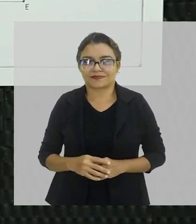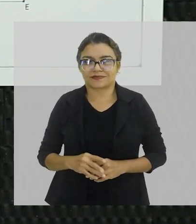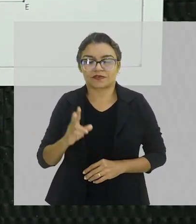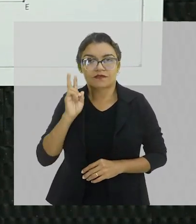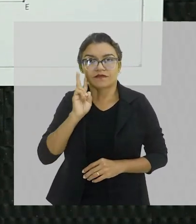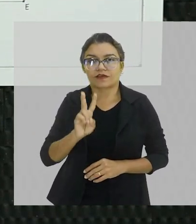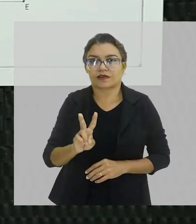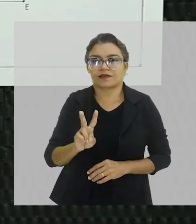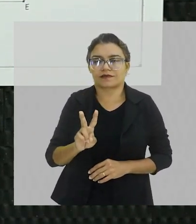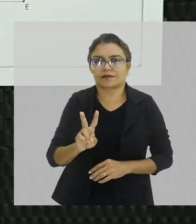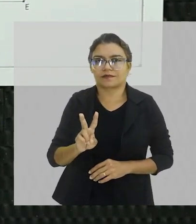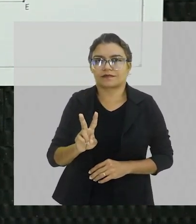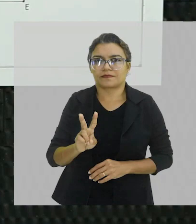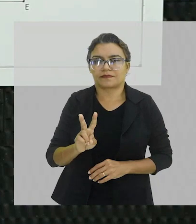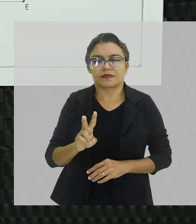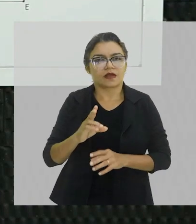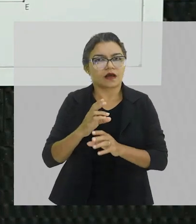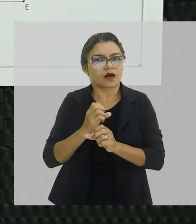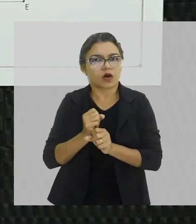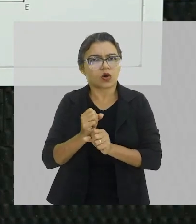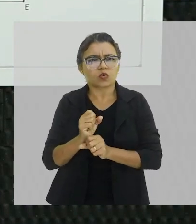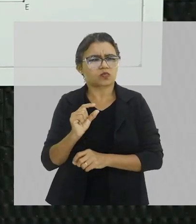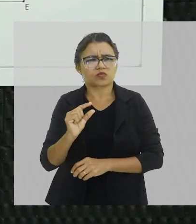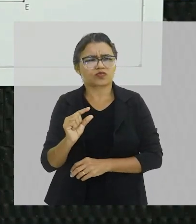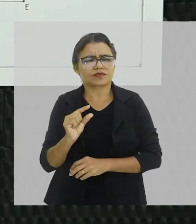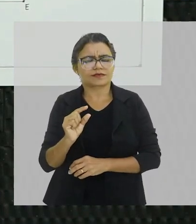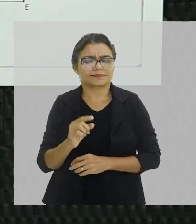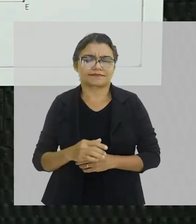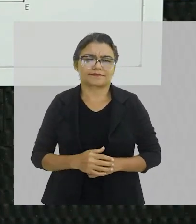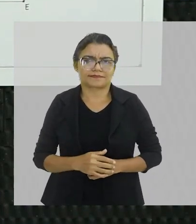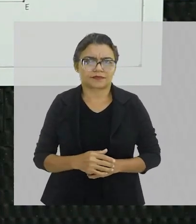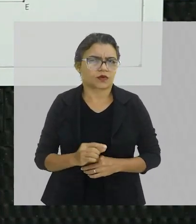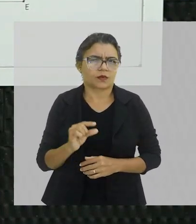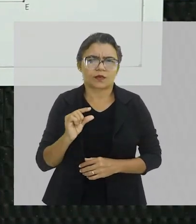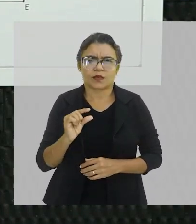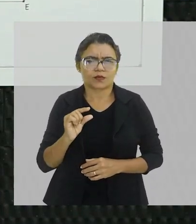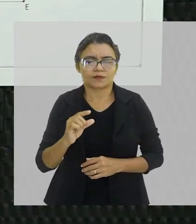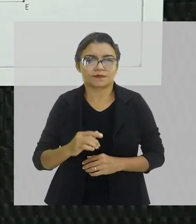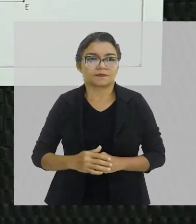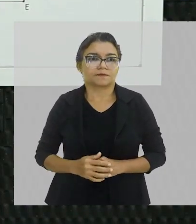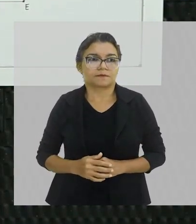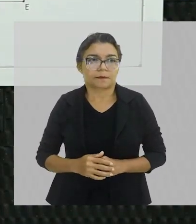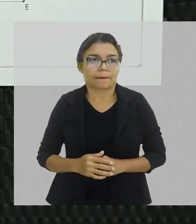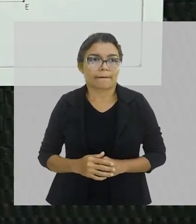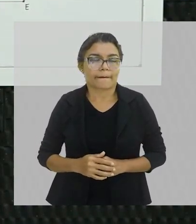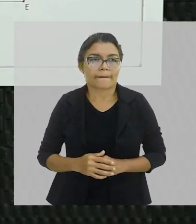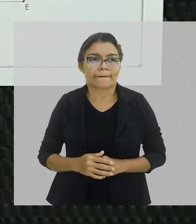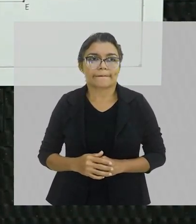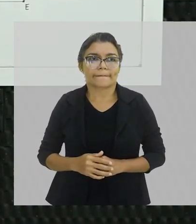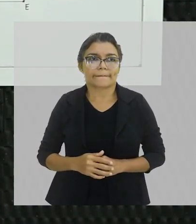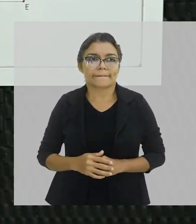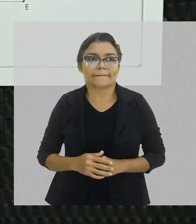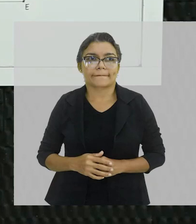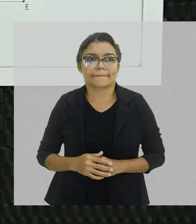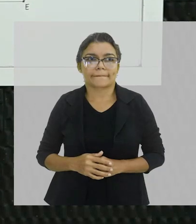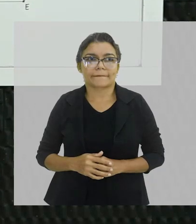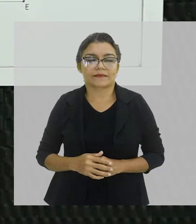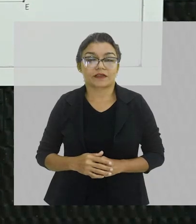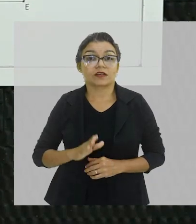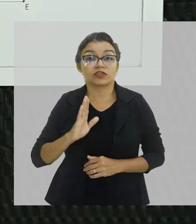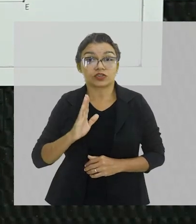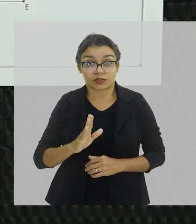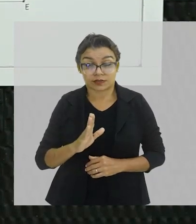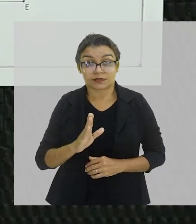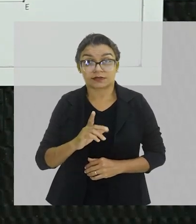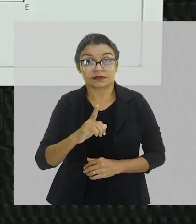só o pouquinho de cálculo que eu fiz na questão. Pouquíssimo cálculo. Aí, como esse valor aqui eu já